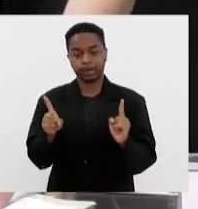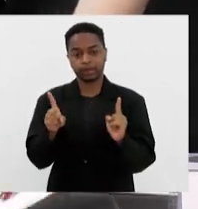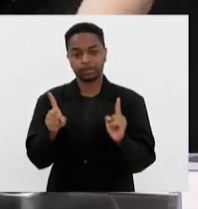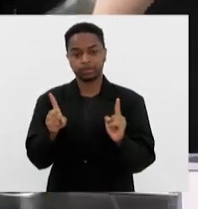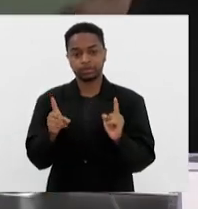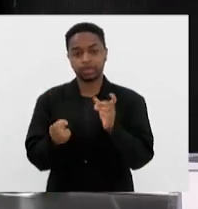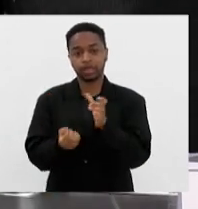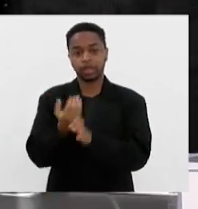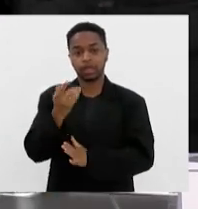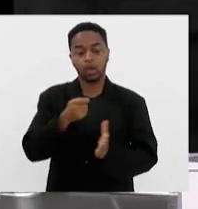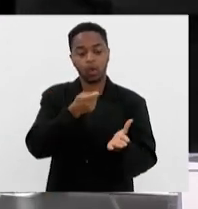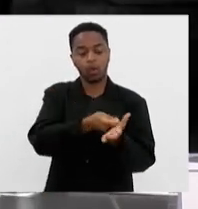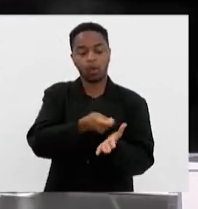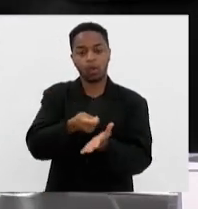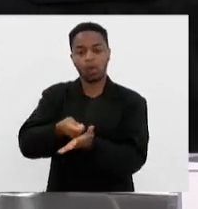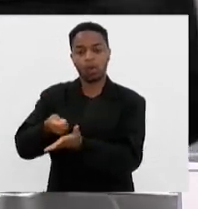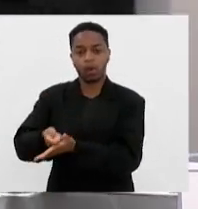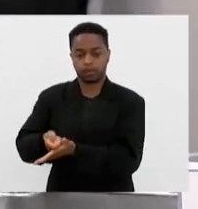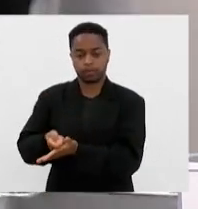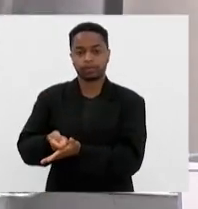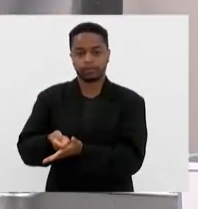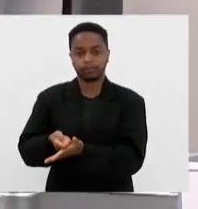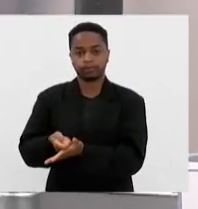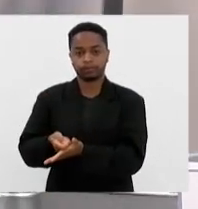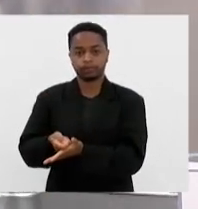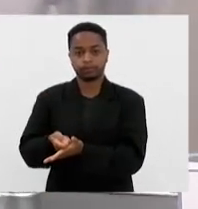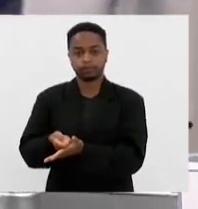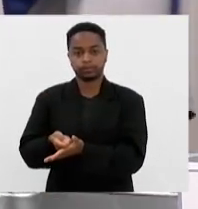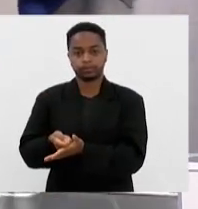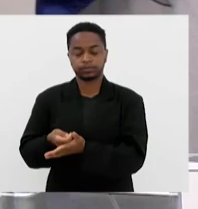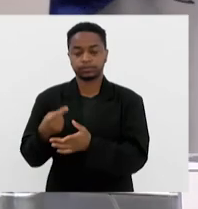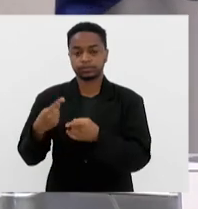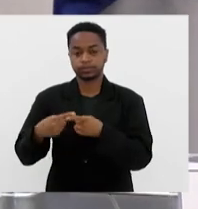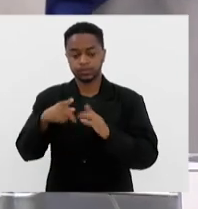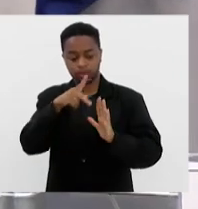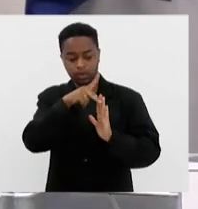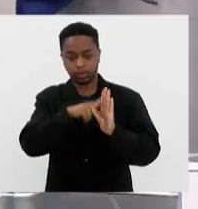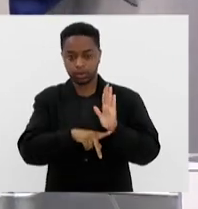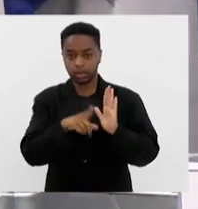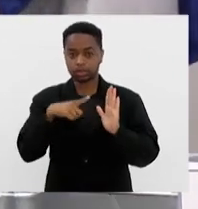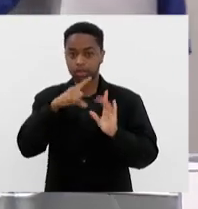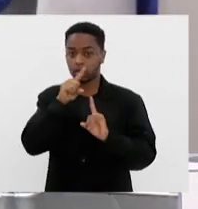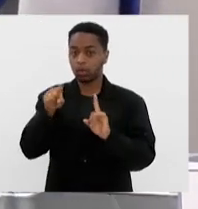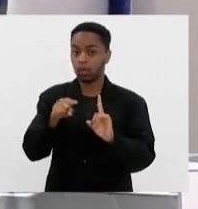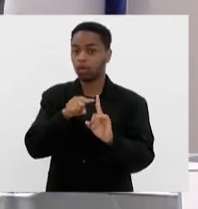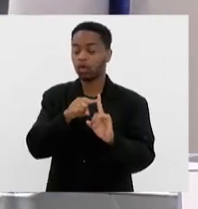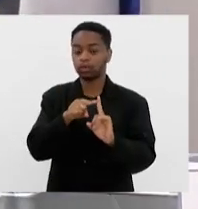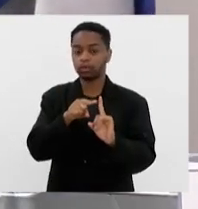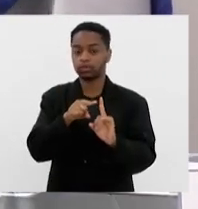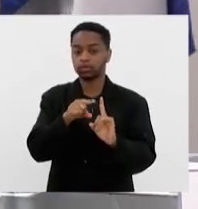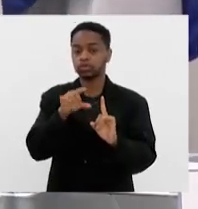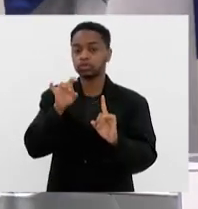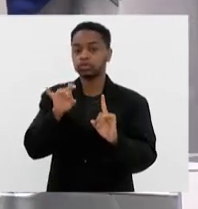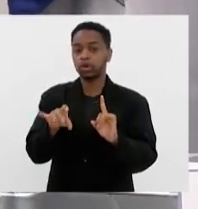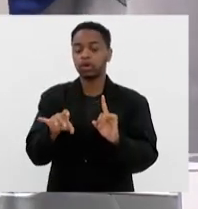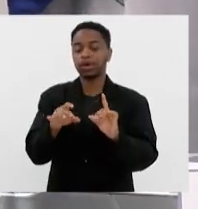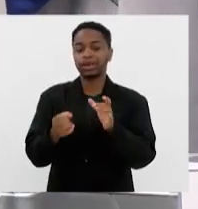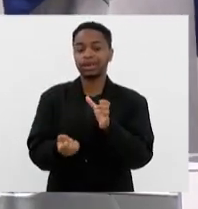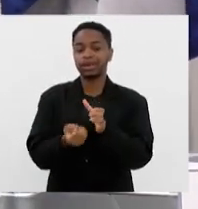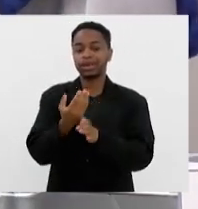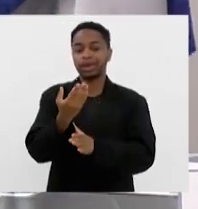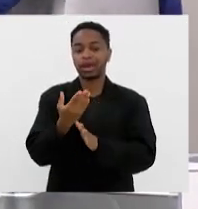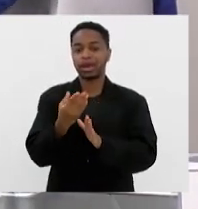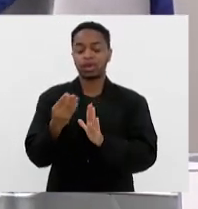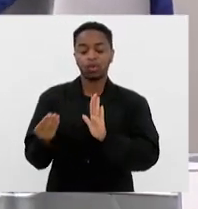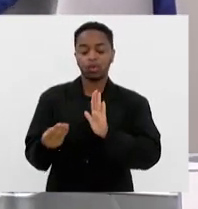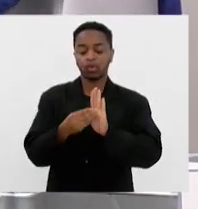criam obrigações num projeto que visa tão somente instituir no calendário